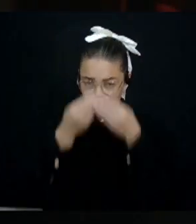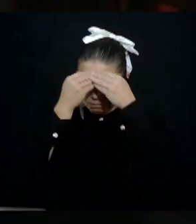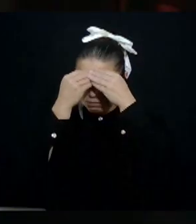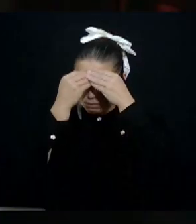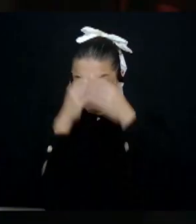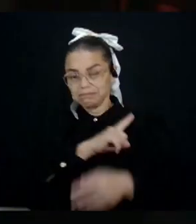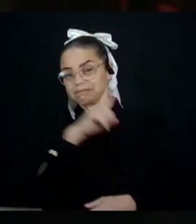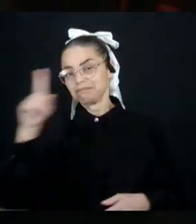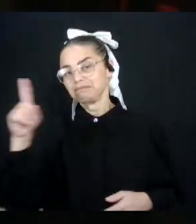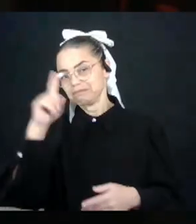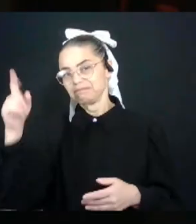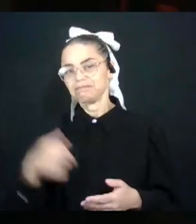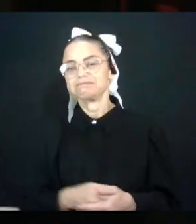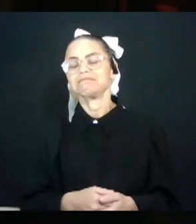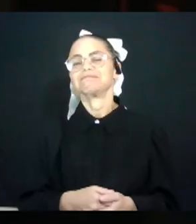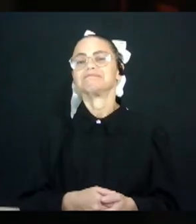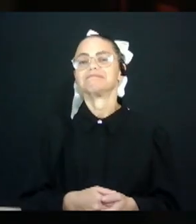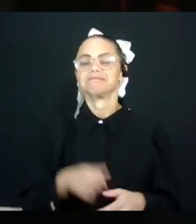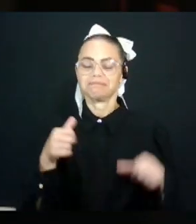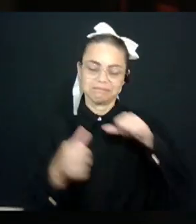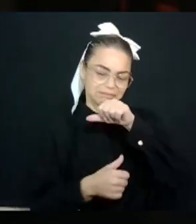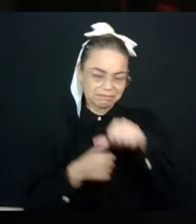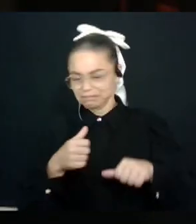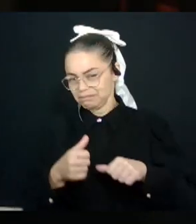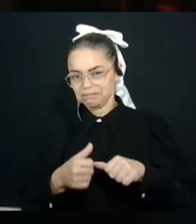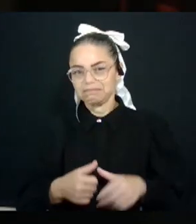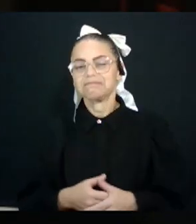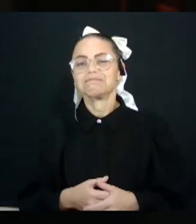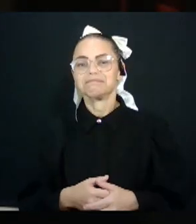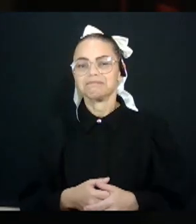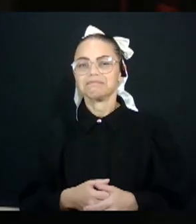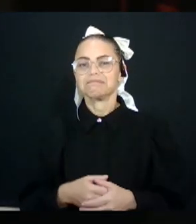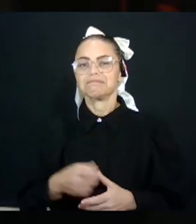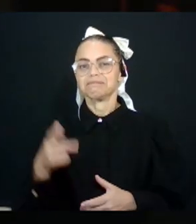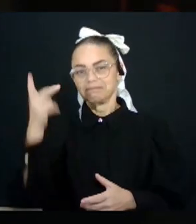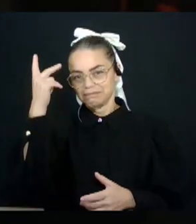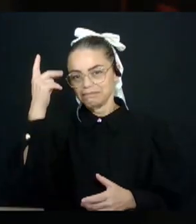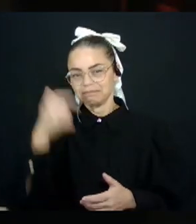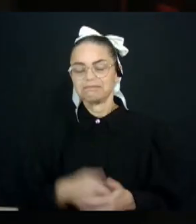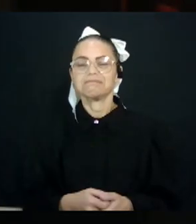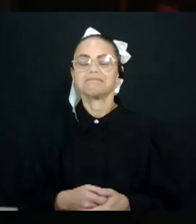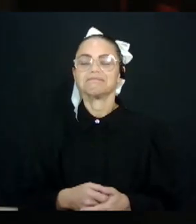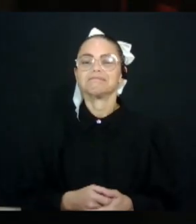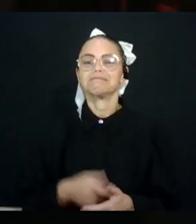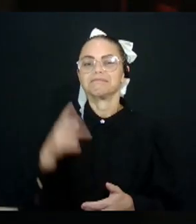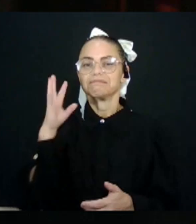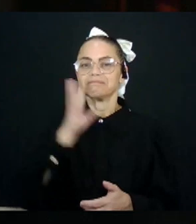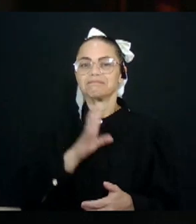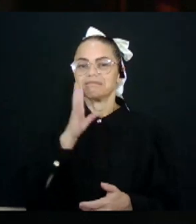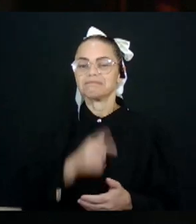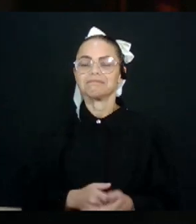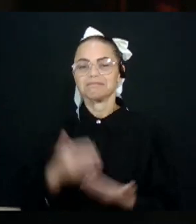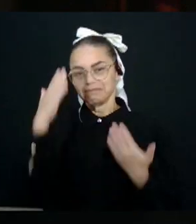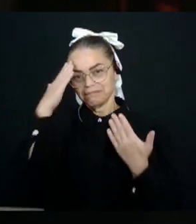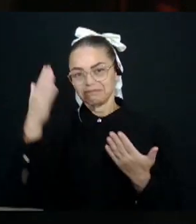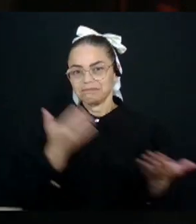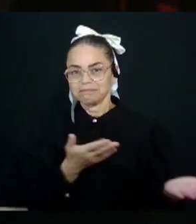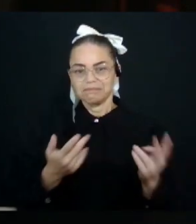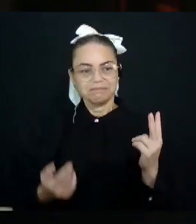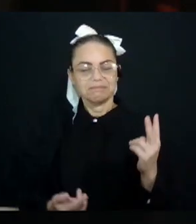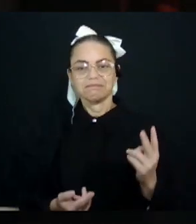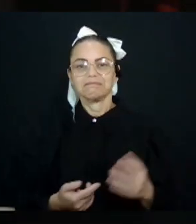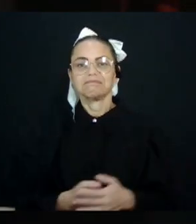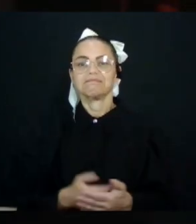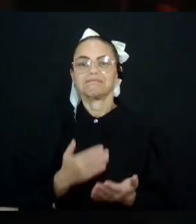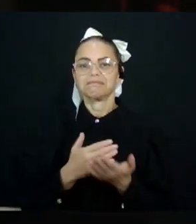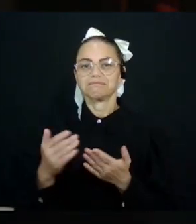dia e reinventa o seu normal. Eu acho que é bem interessante. Eu quero agradecer os nossos convidados de hoje. A gente começa as